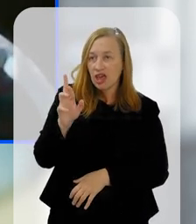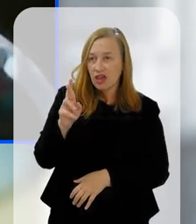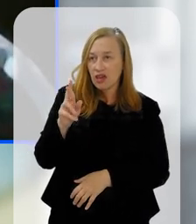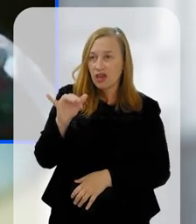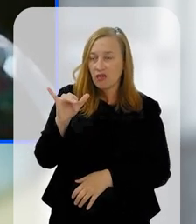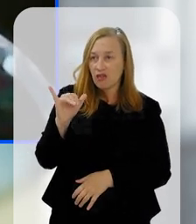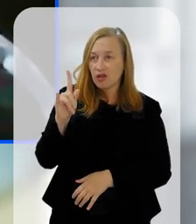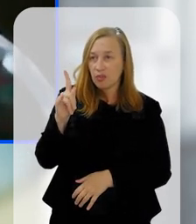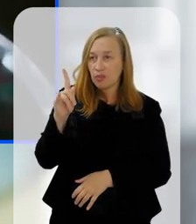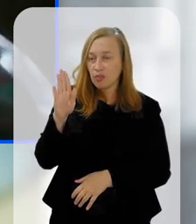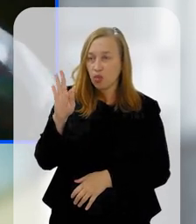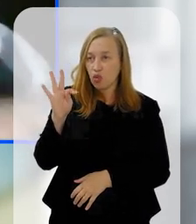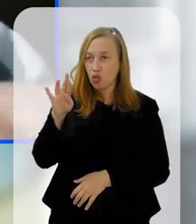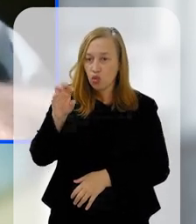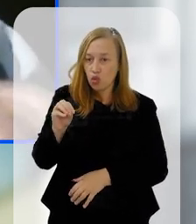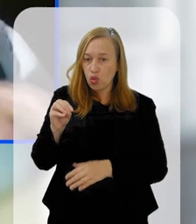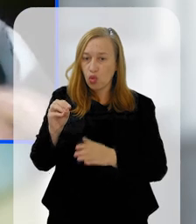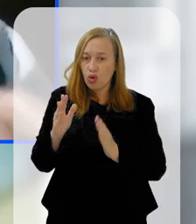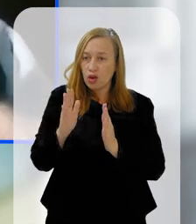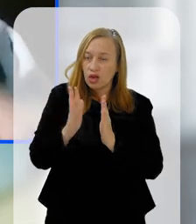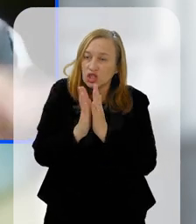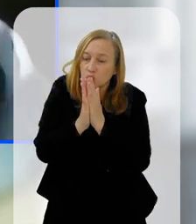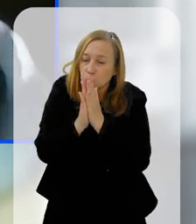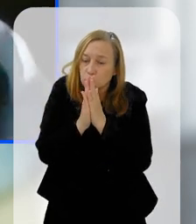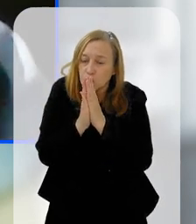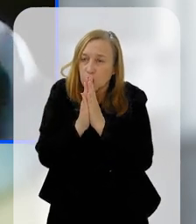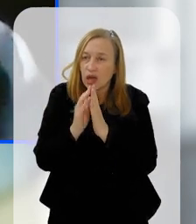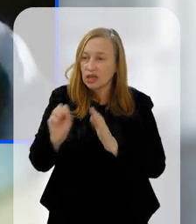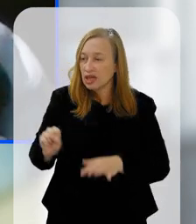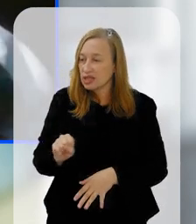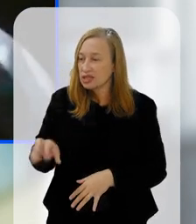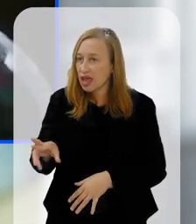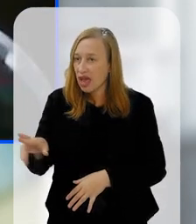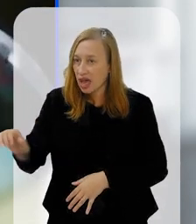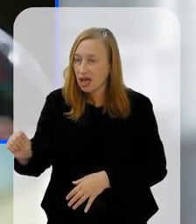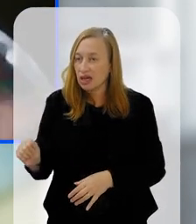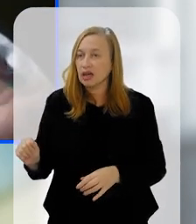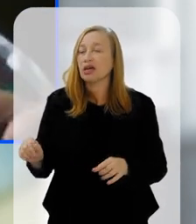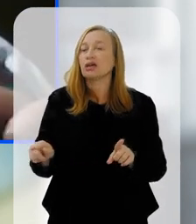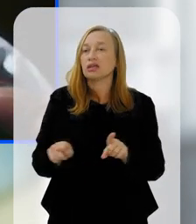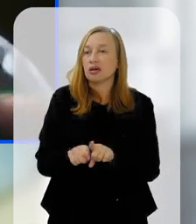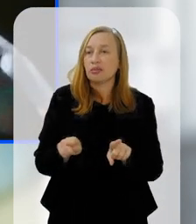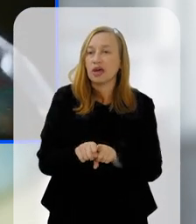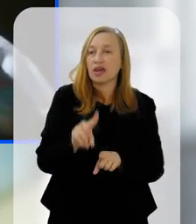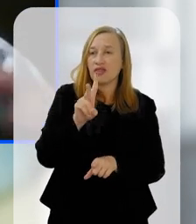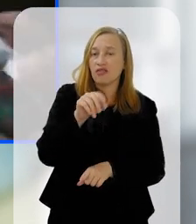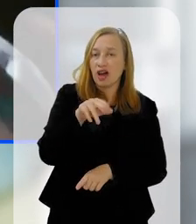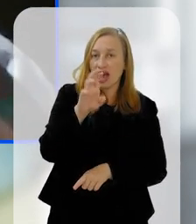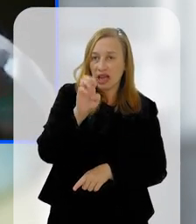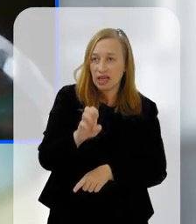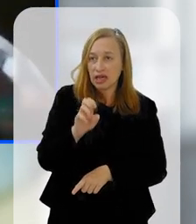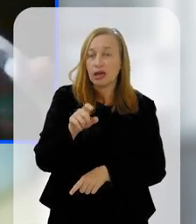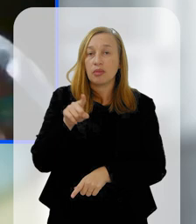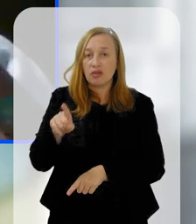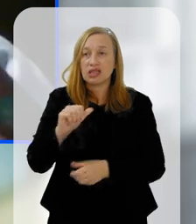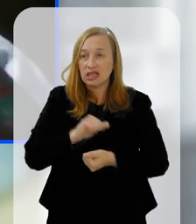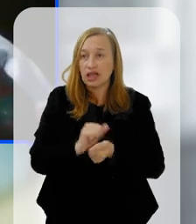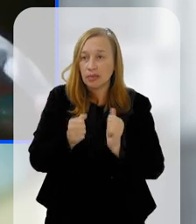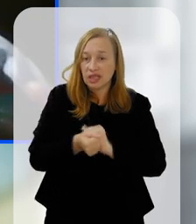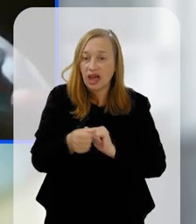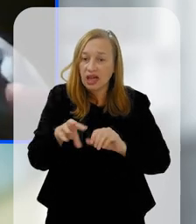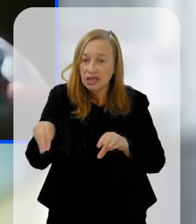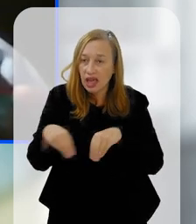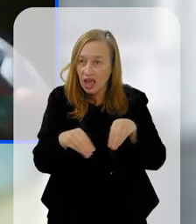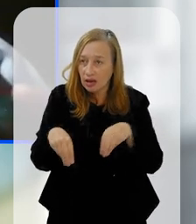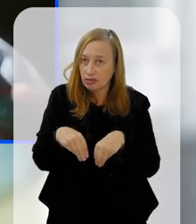Petrópolis, Friburgo. É muito espremido entre a serra e o vale. Então, para você encontrar